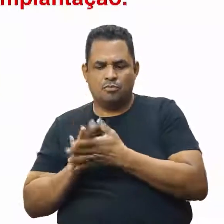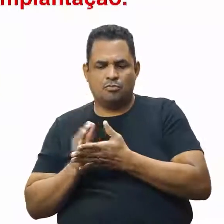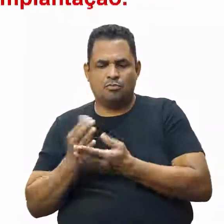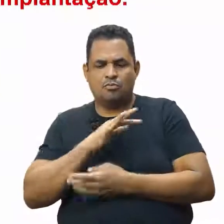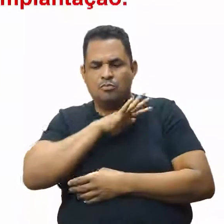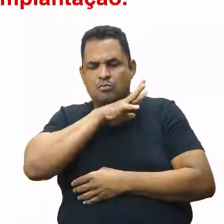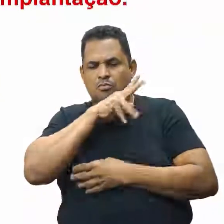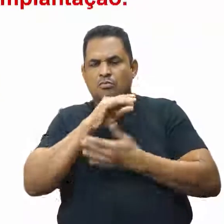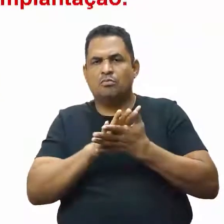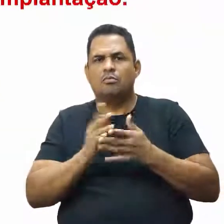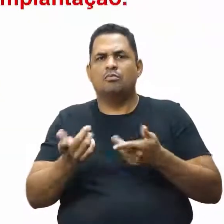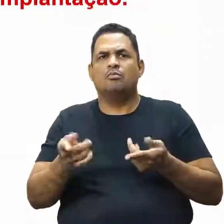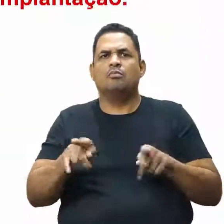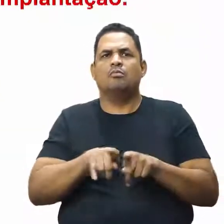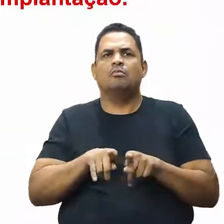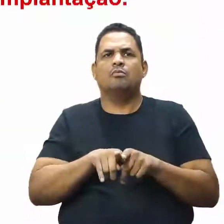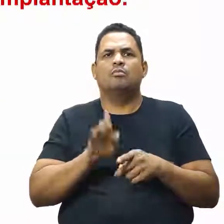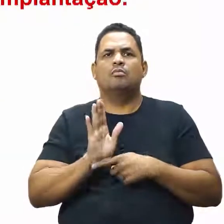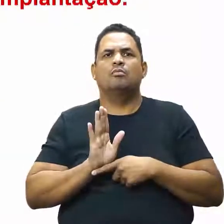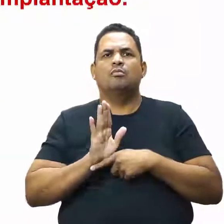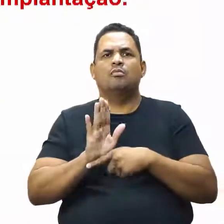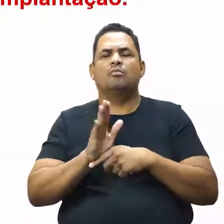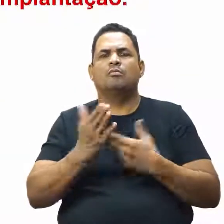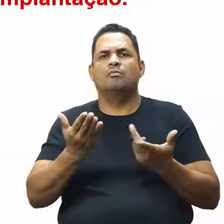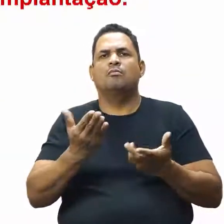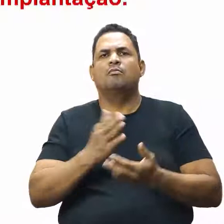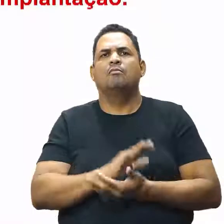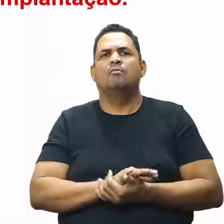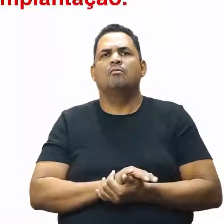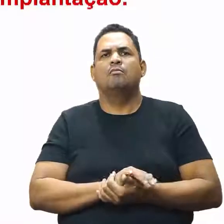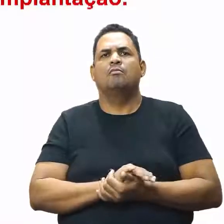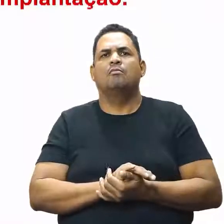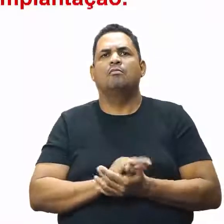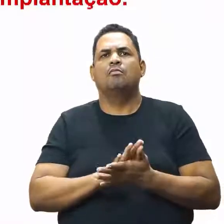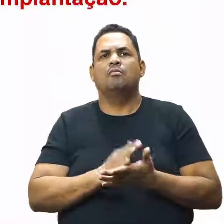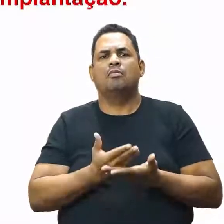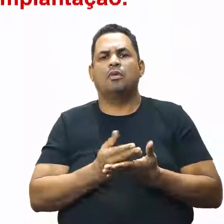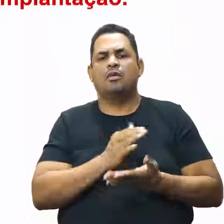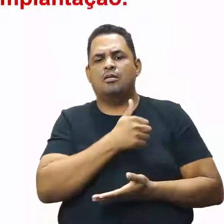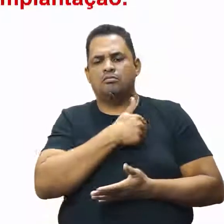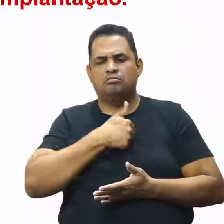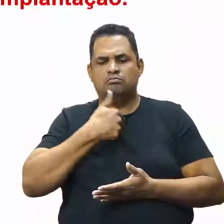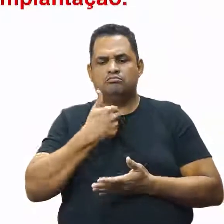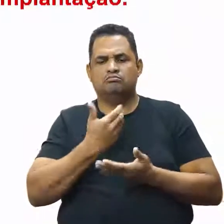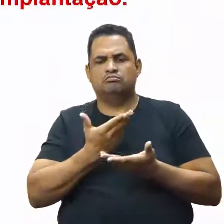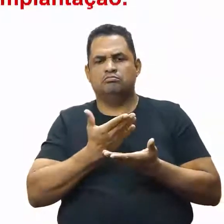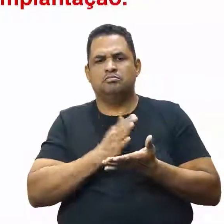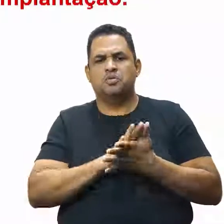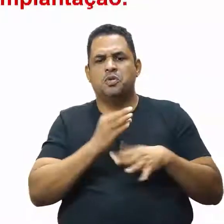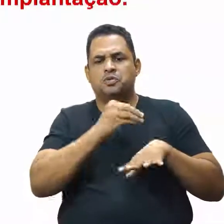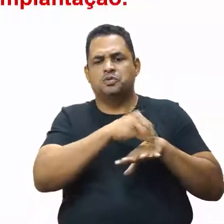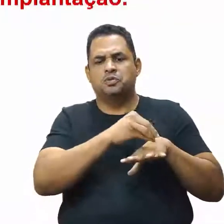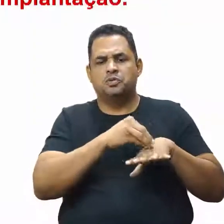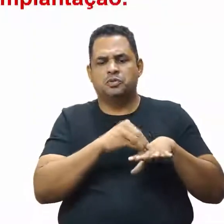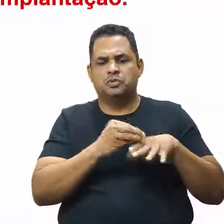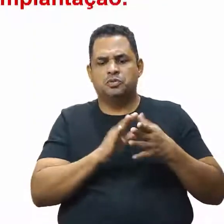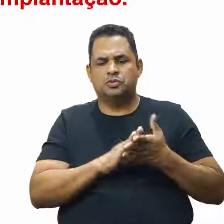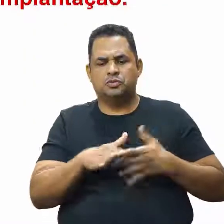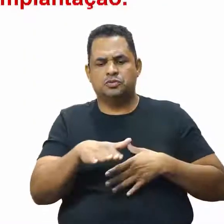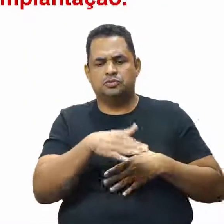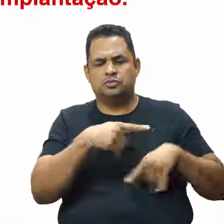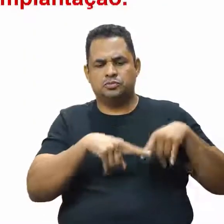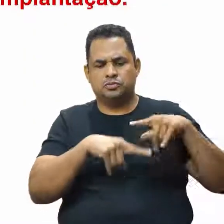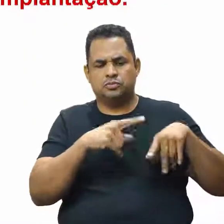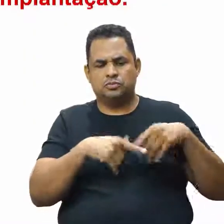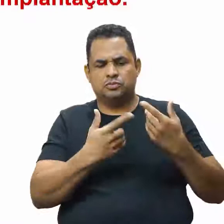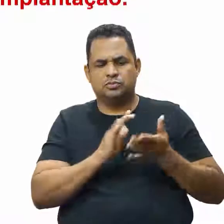sistemas de criação, você pode favorecer o enriquecimento e a devolutiva também, né, gente? Desse material